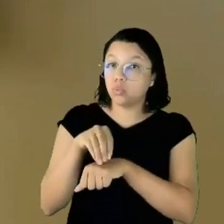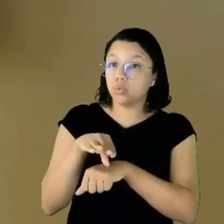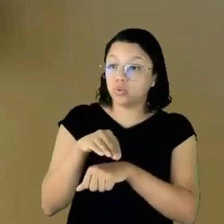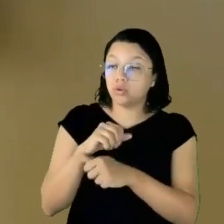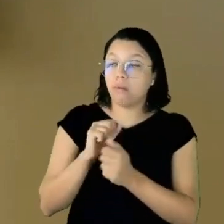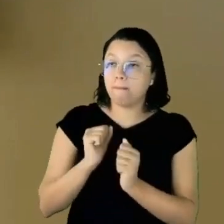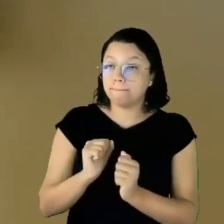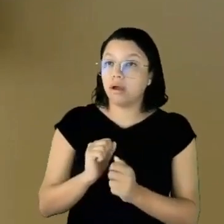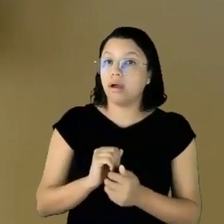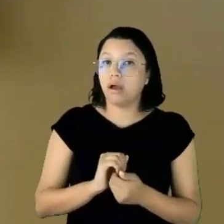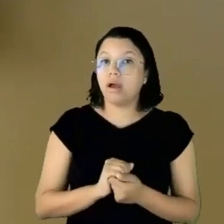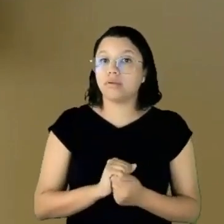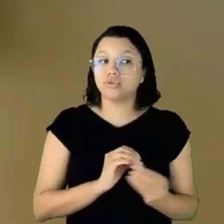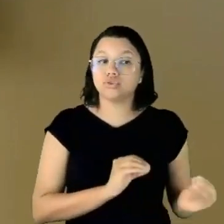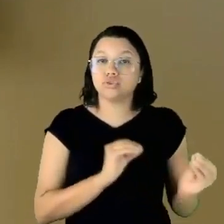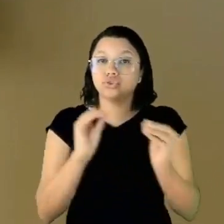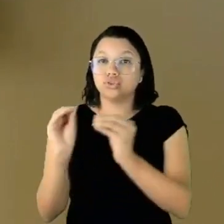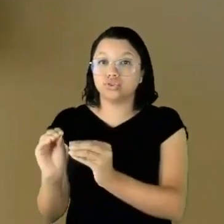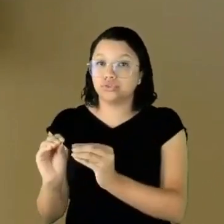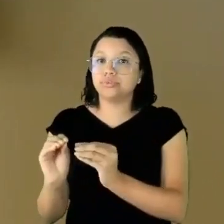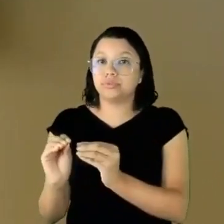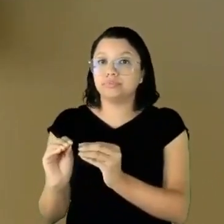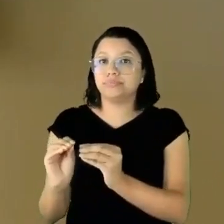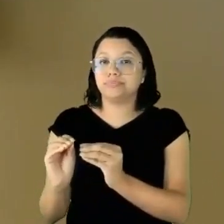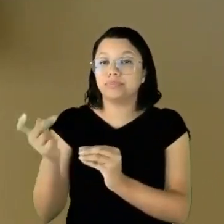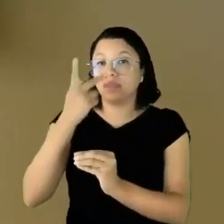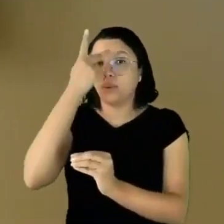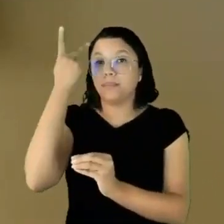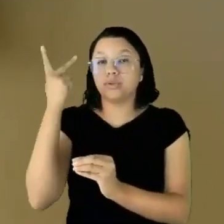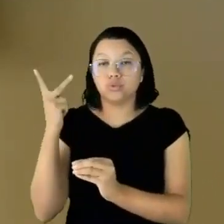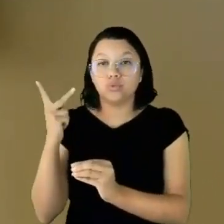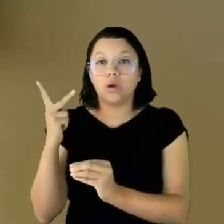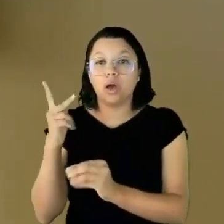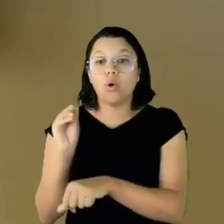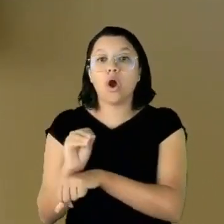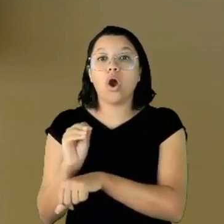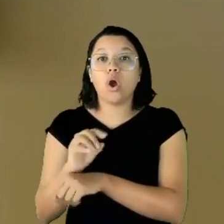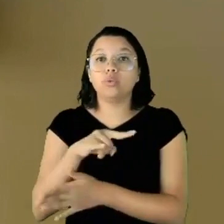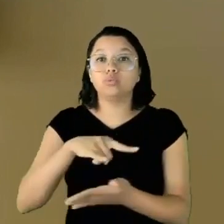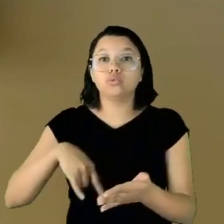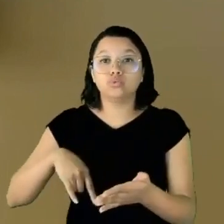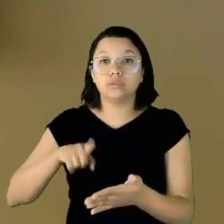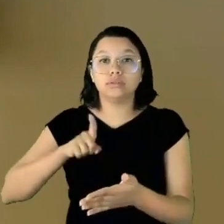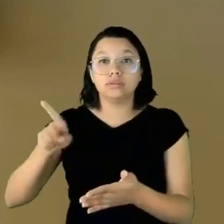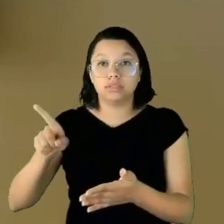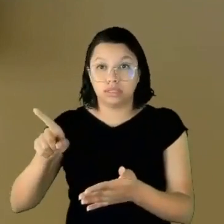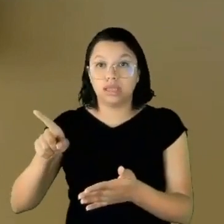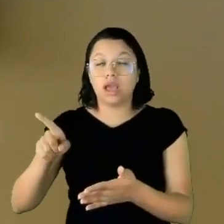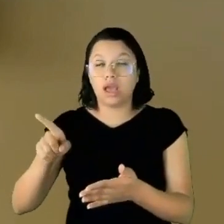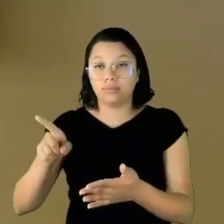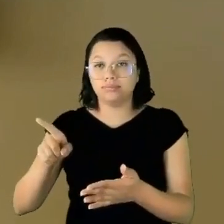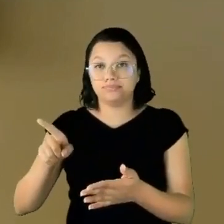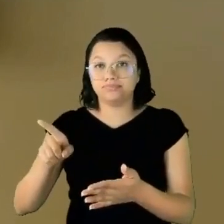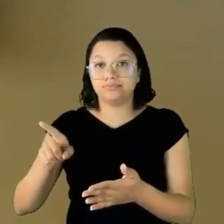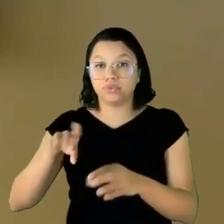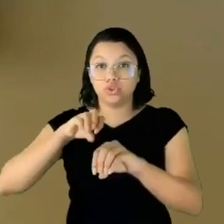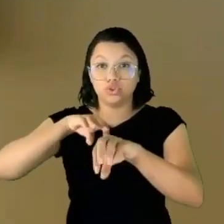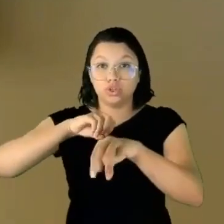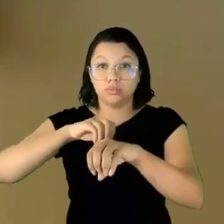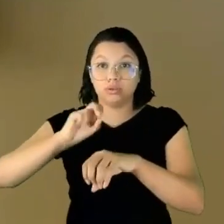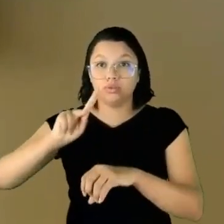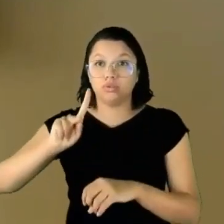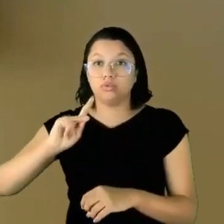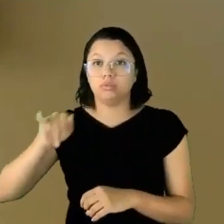Vinícius poderia nós podemos encaminhar ao pessoal da Agis que cuida da documentação lá dos tutoriais do PJE